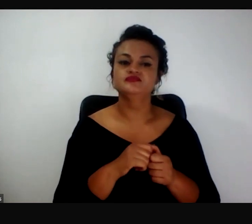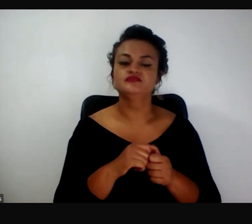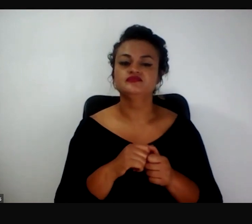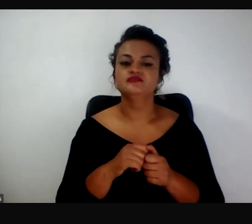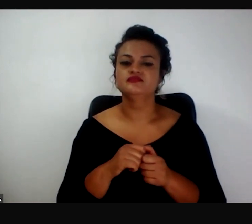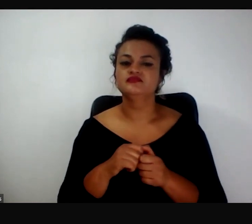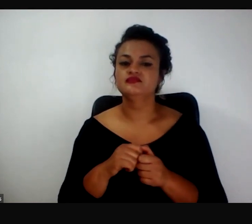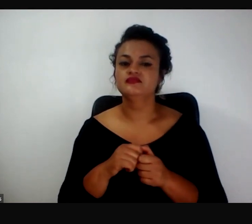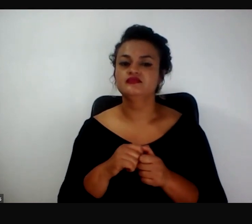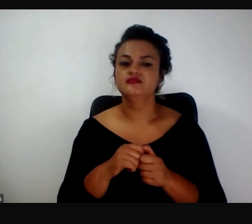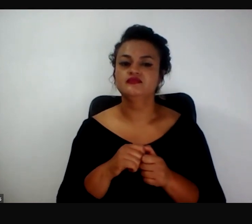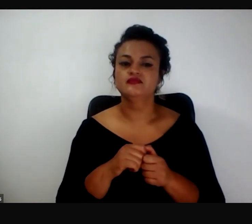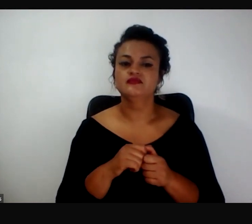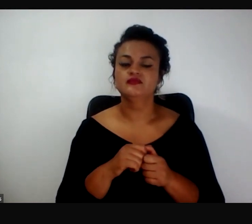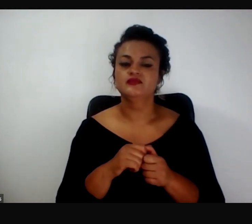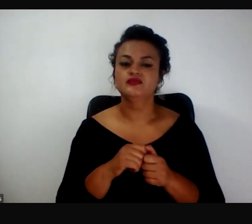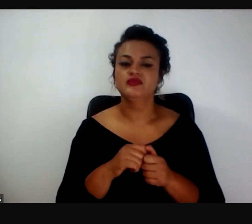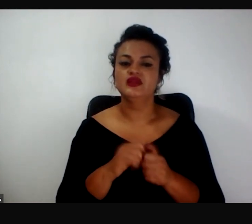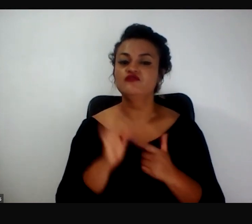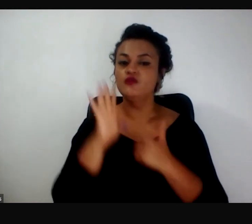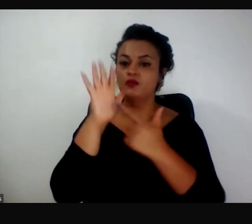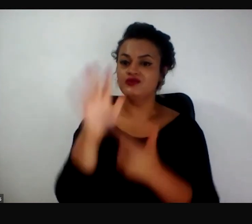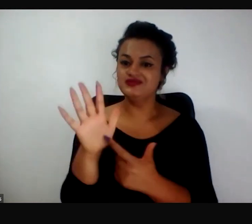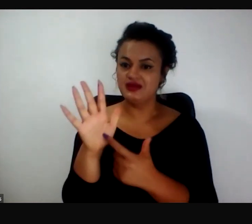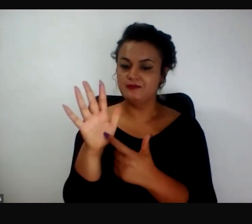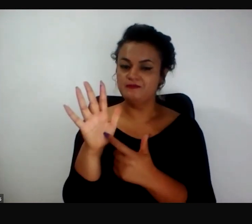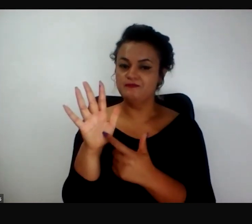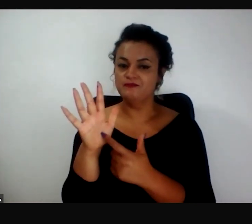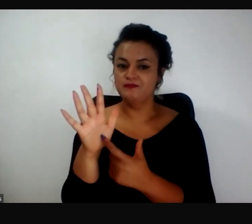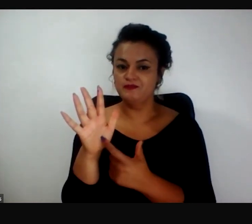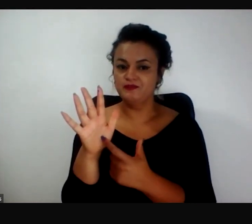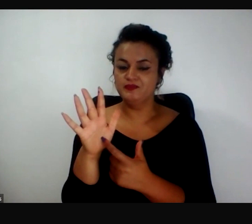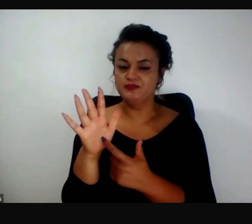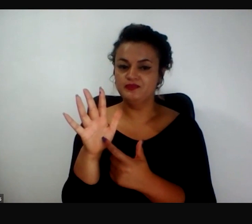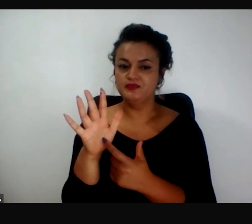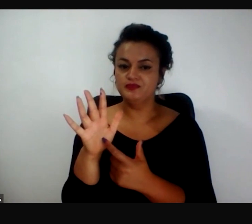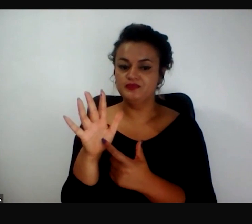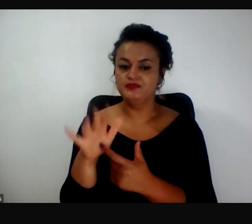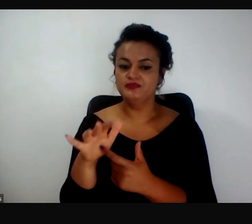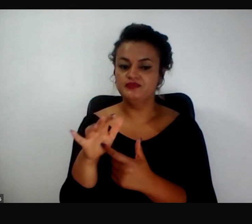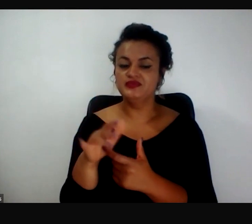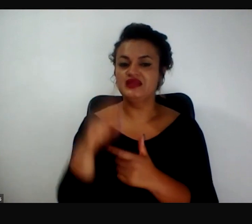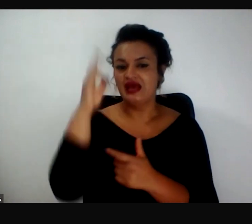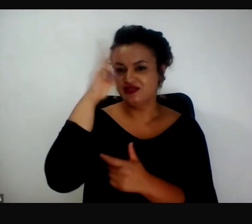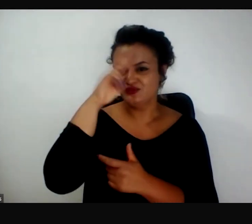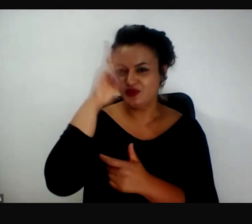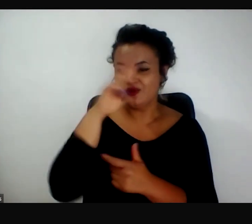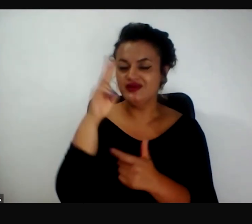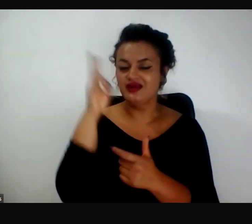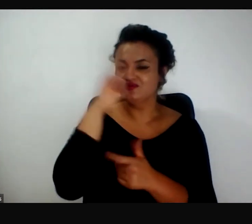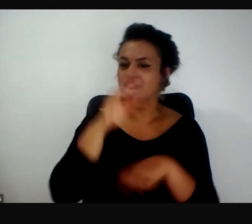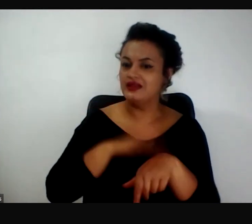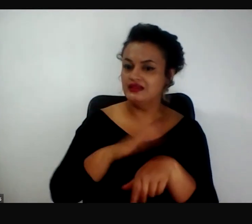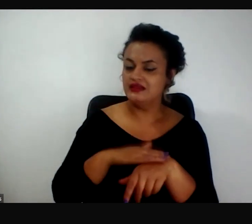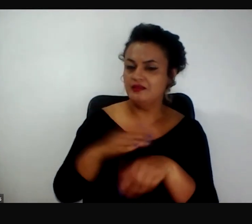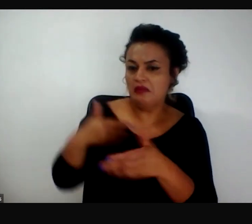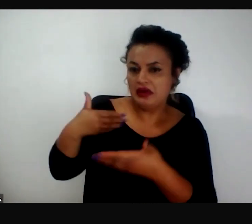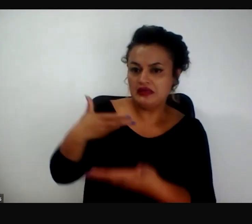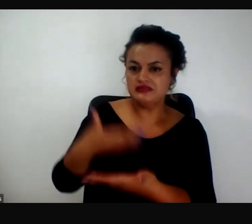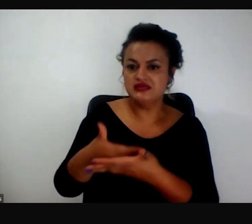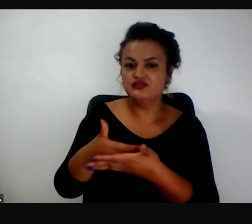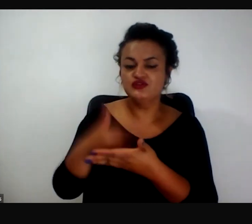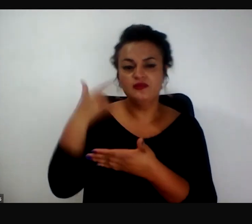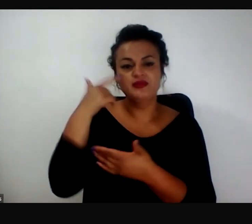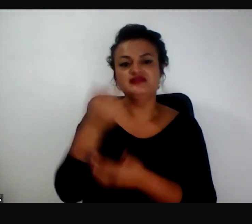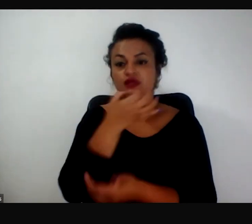Então, sim, eu vou mostrar um pouco a história recente do ponto de vista